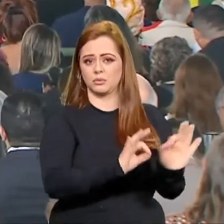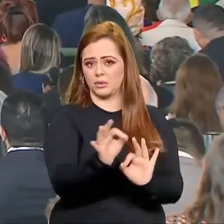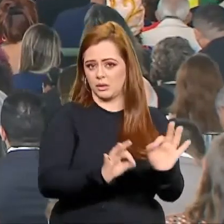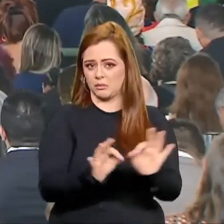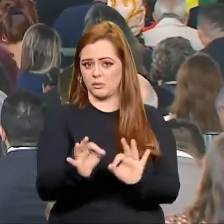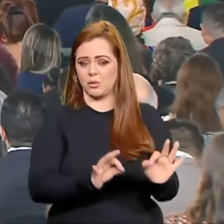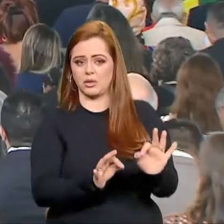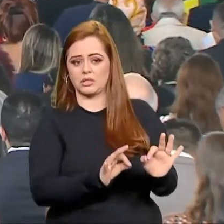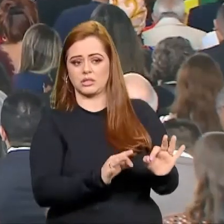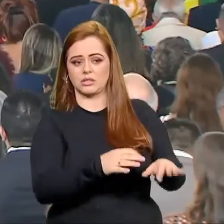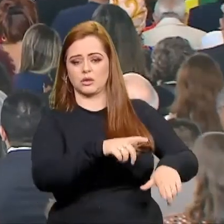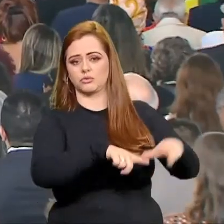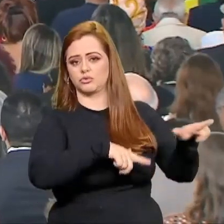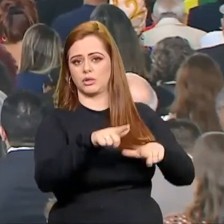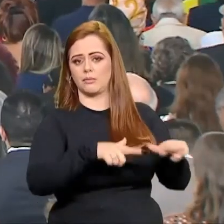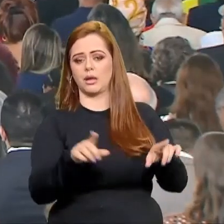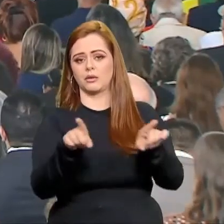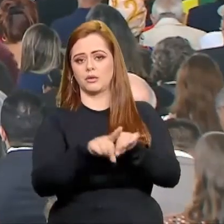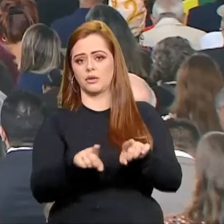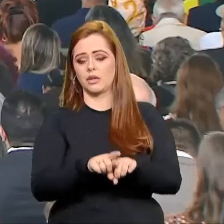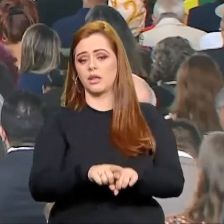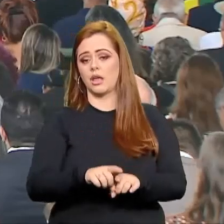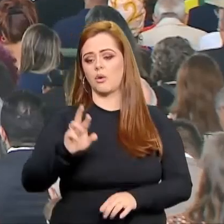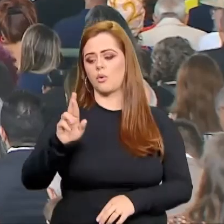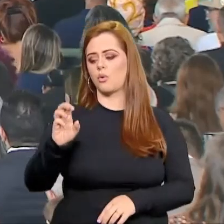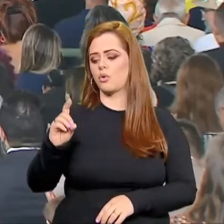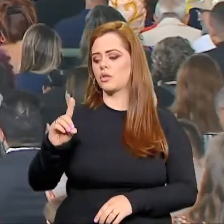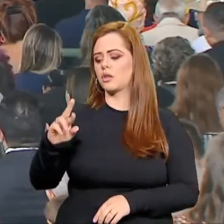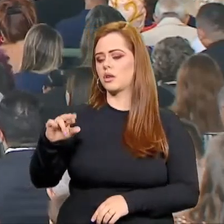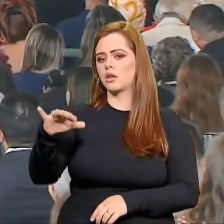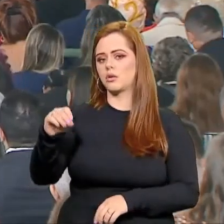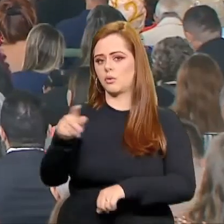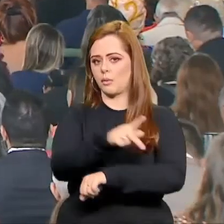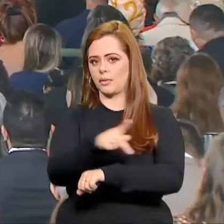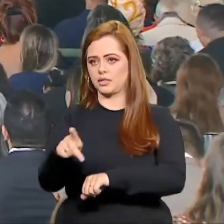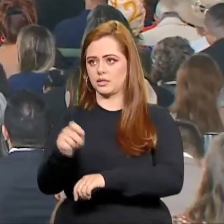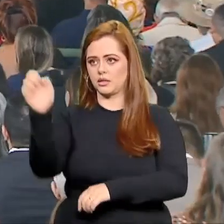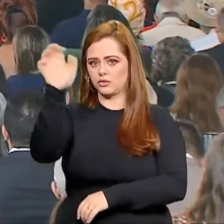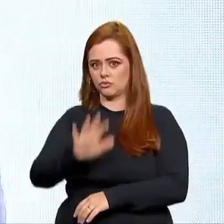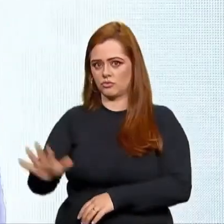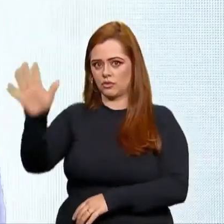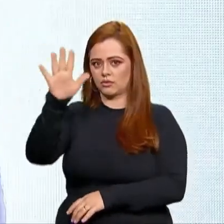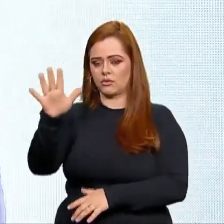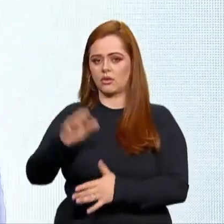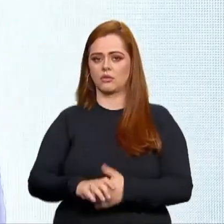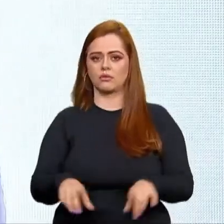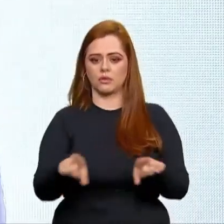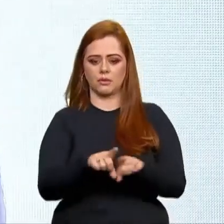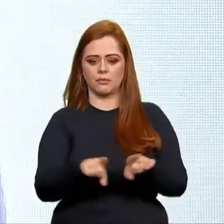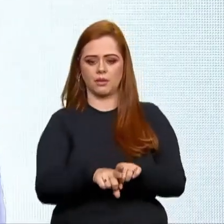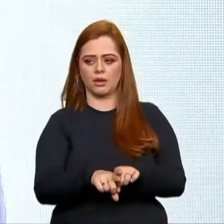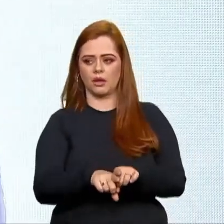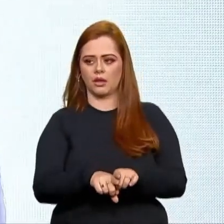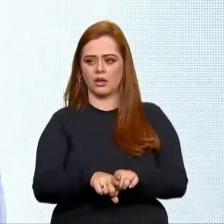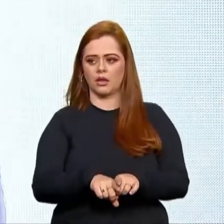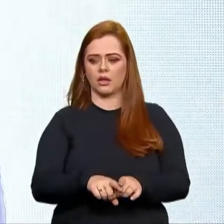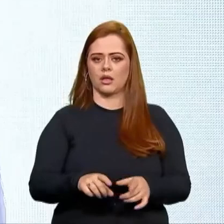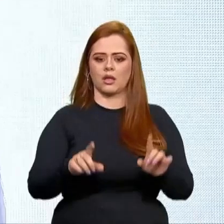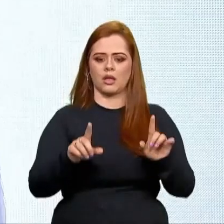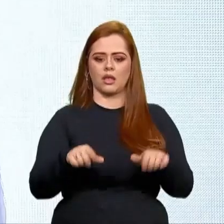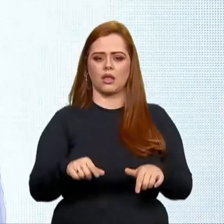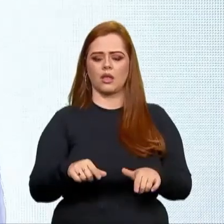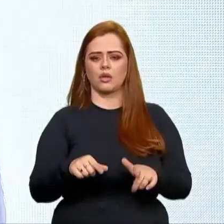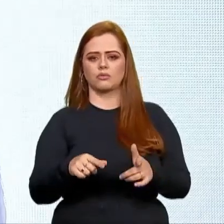o presidente do Congresso Nacional, Rodrigo Pacheco. Cumprimentar em seu nome, em nome do senador Randolfo Rodrigues, todos